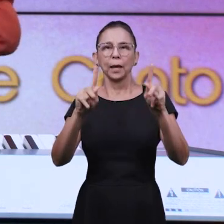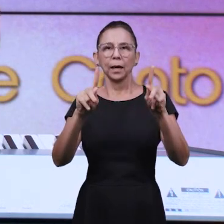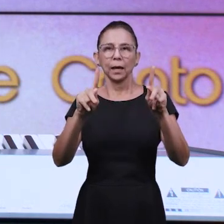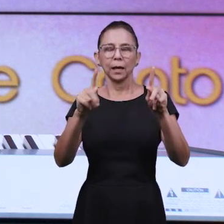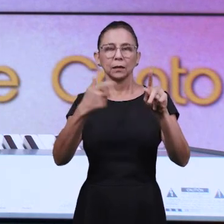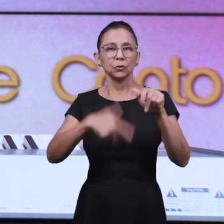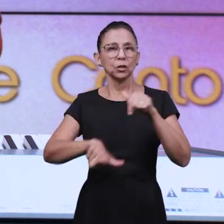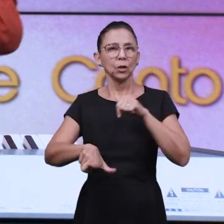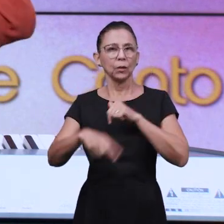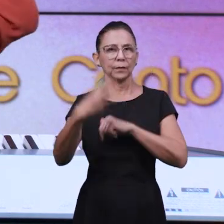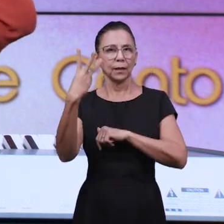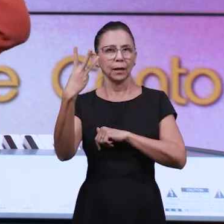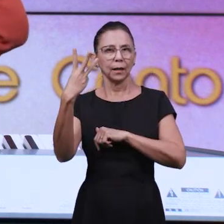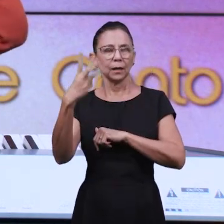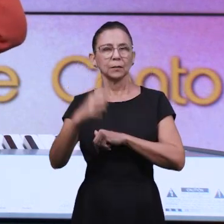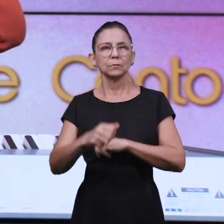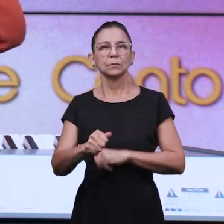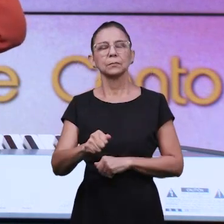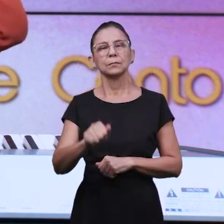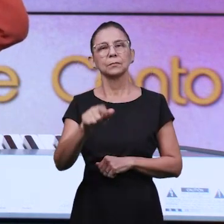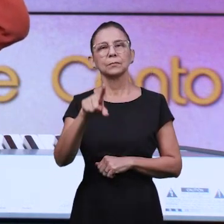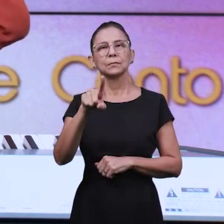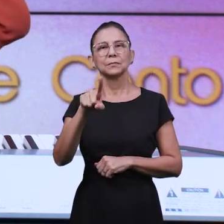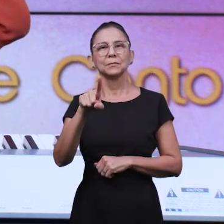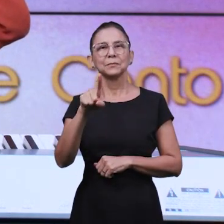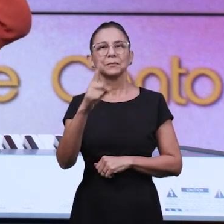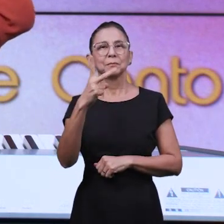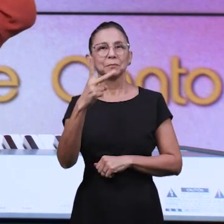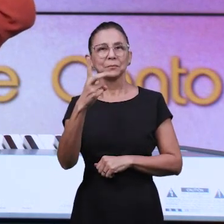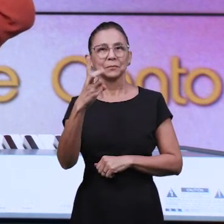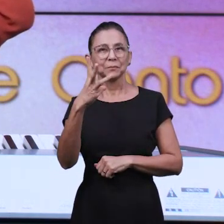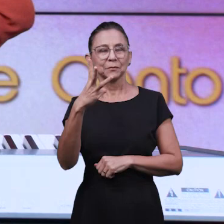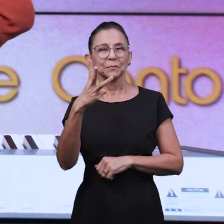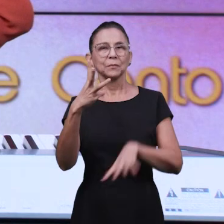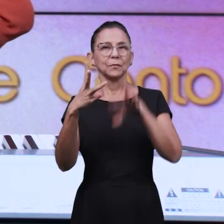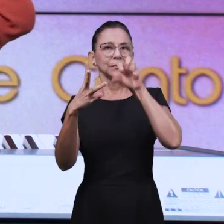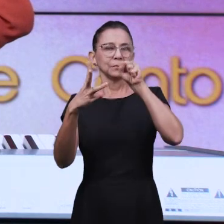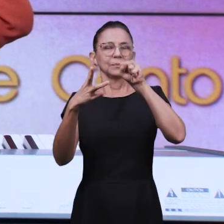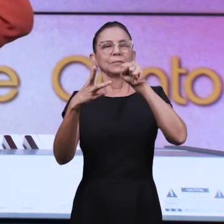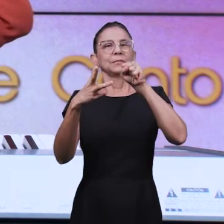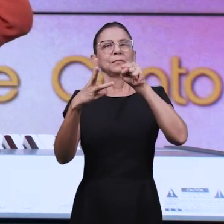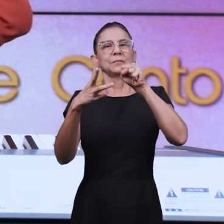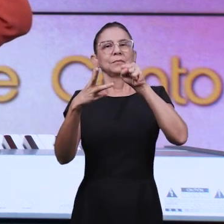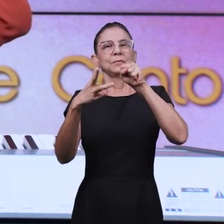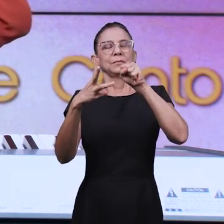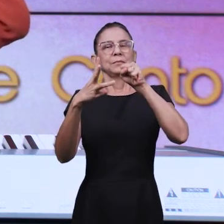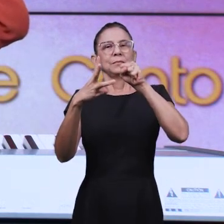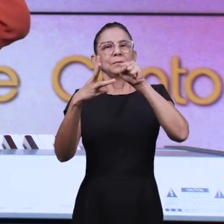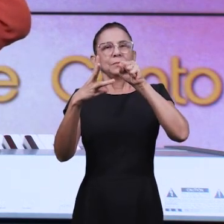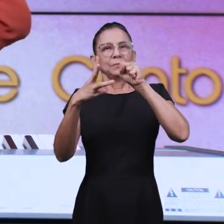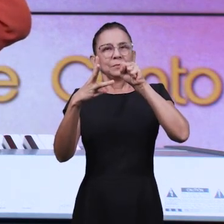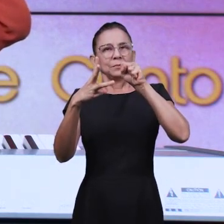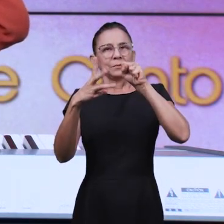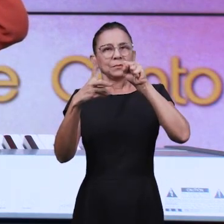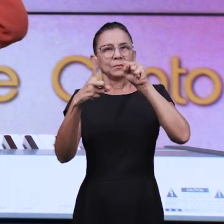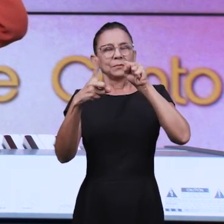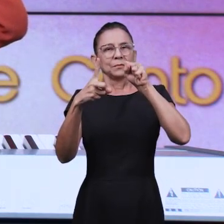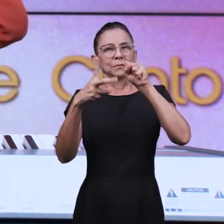Ok. Mais uma vez de 3. Inspirou 1, 2, 3. Soltou